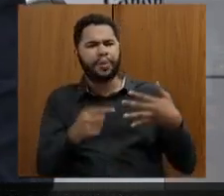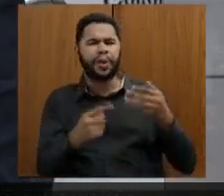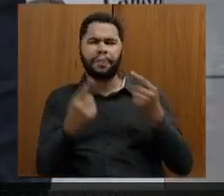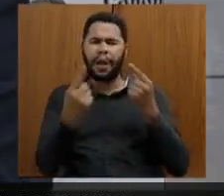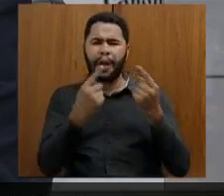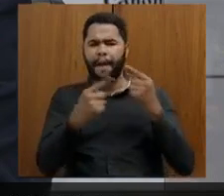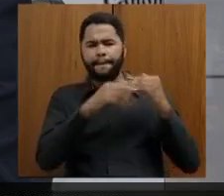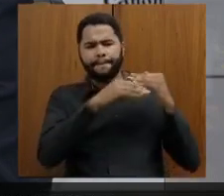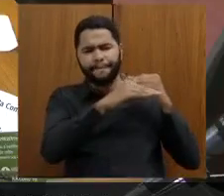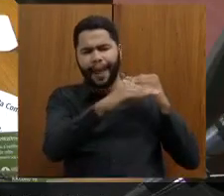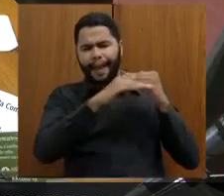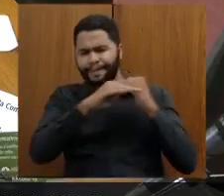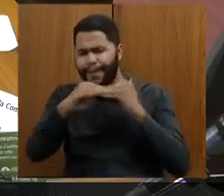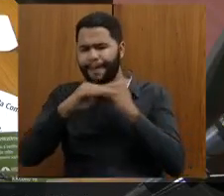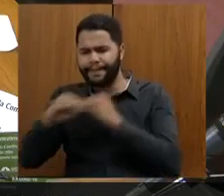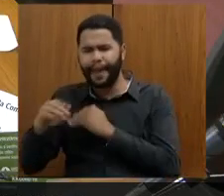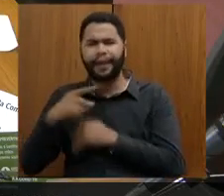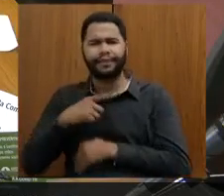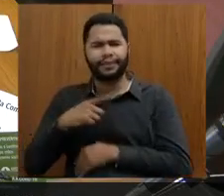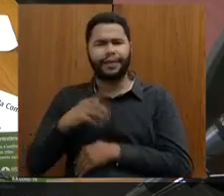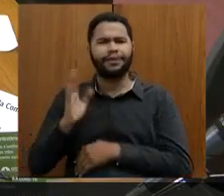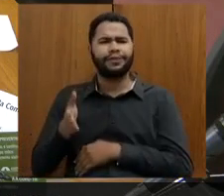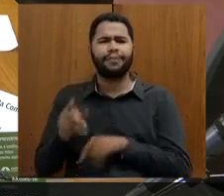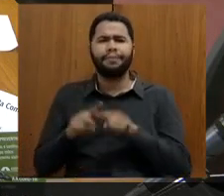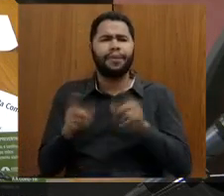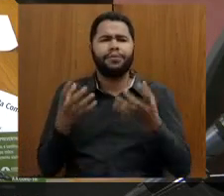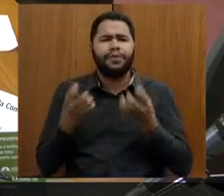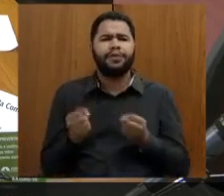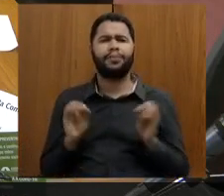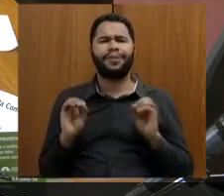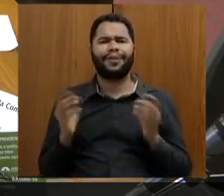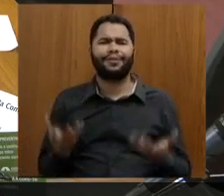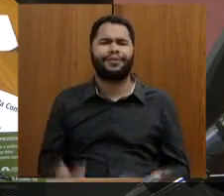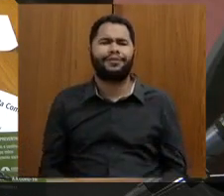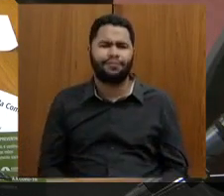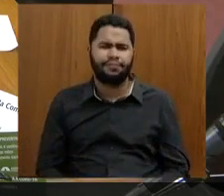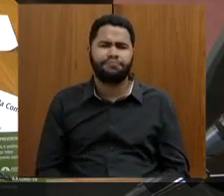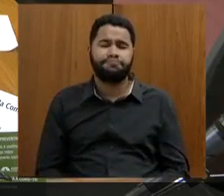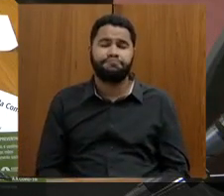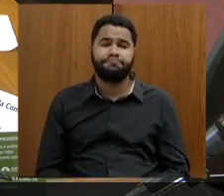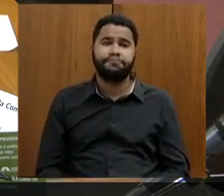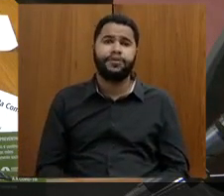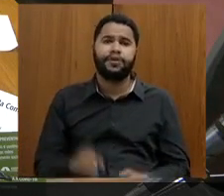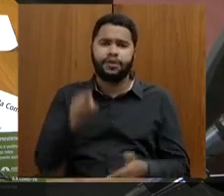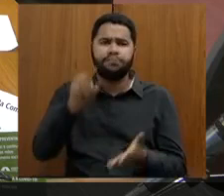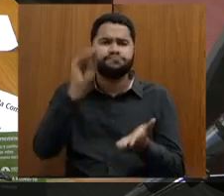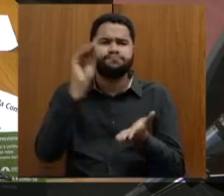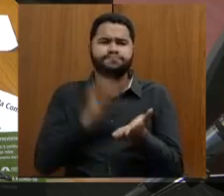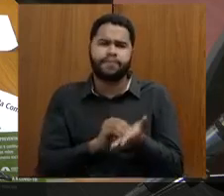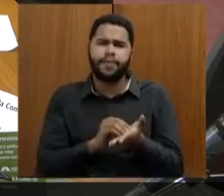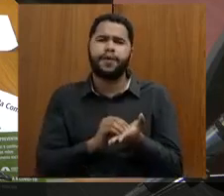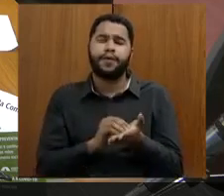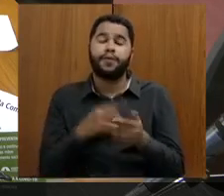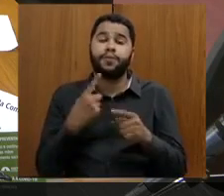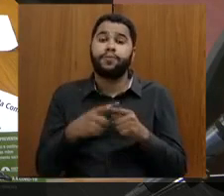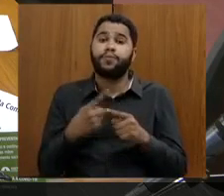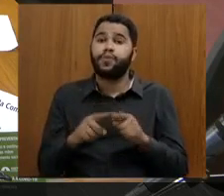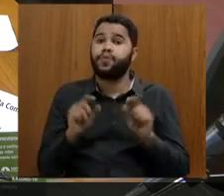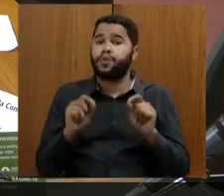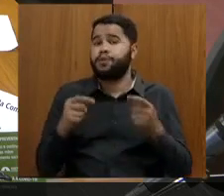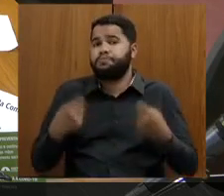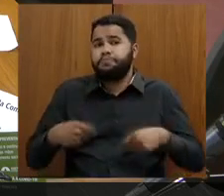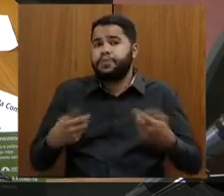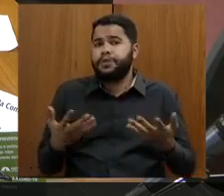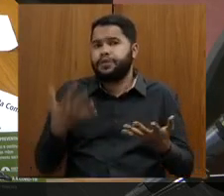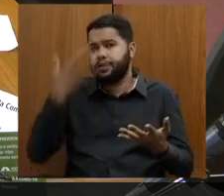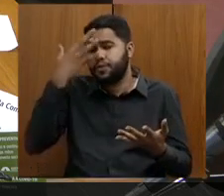rodoviária e quem Penha Nossa polícia não recebe absolutamente nada eu queria que só notar se isso doutor sabe porque tem que